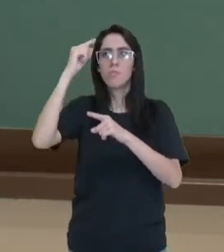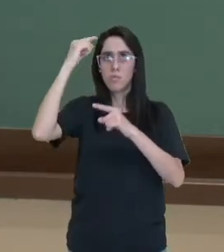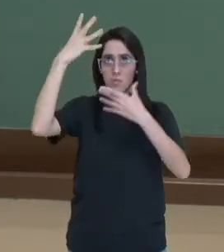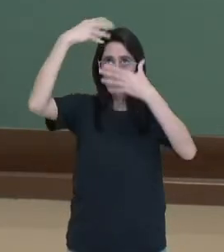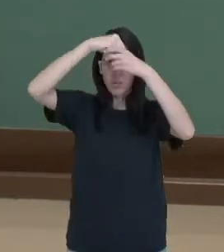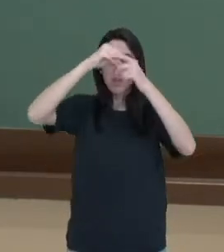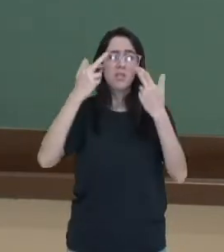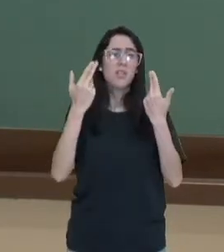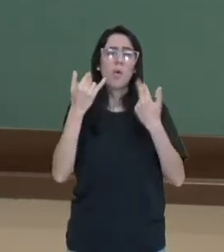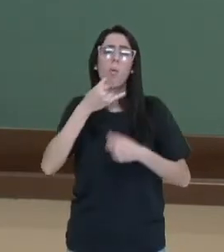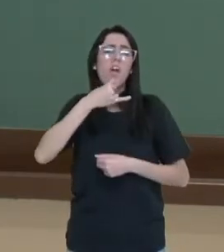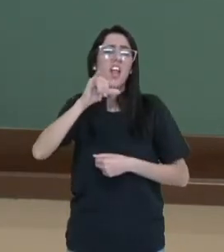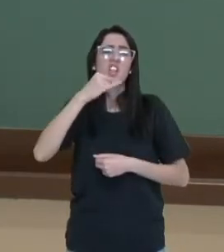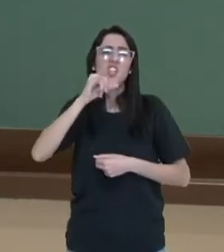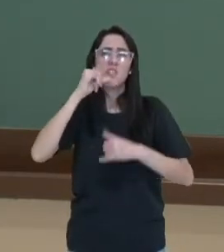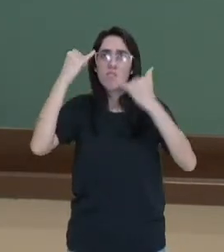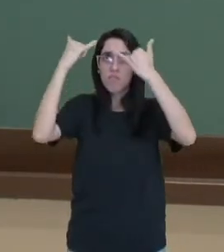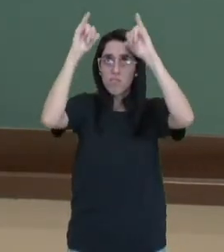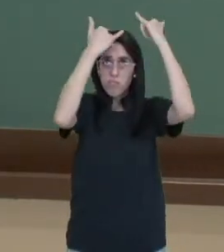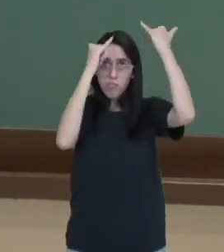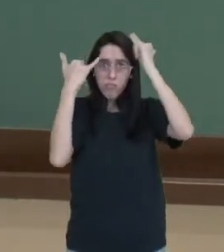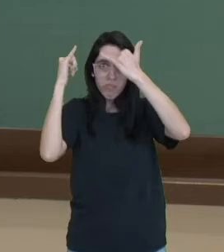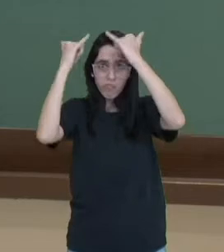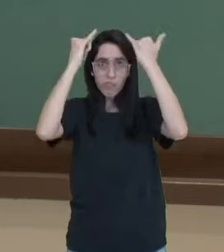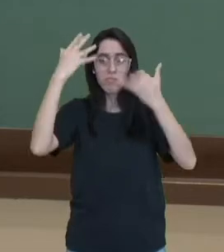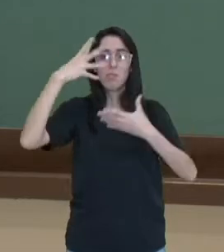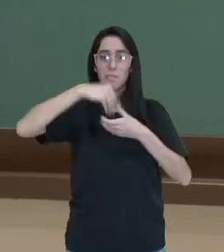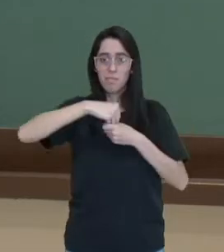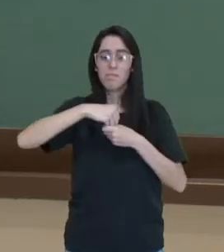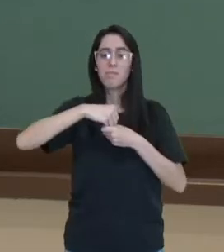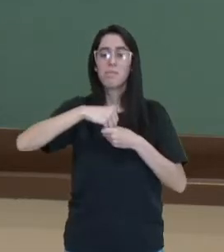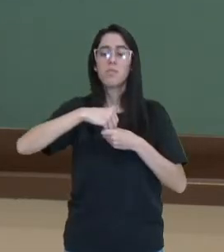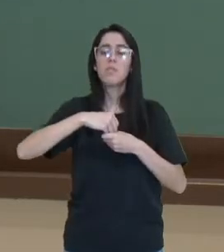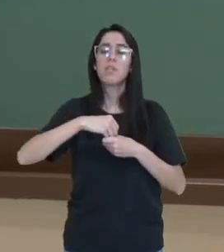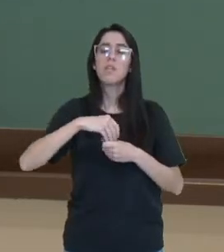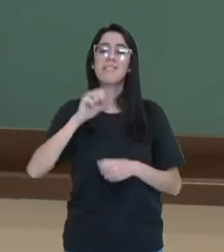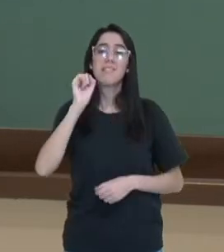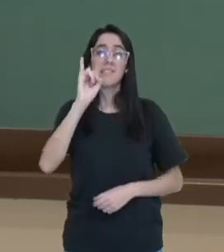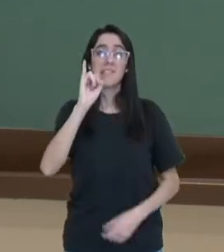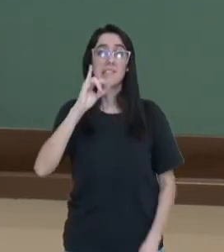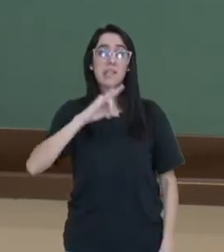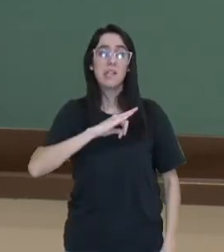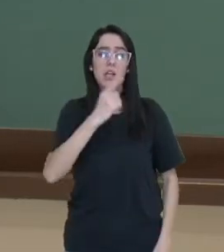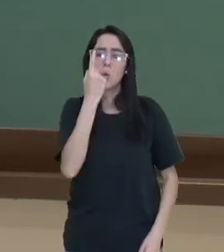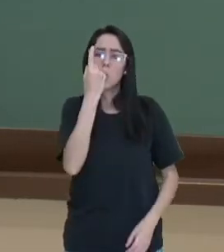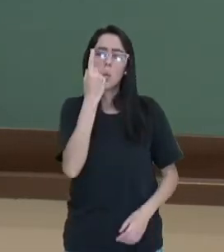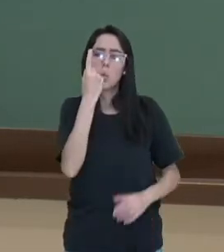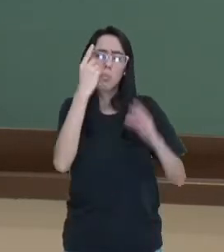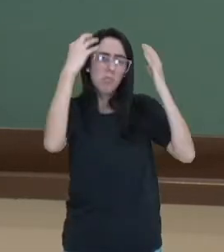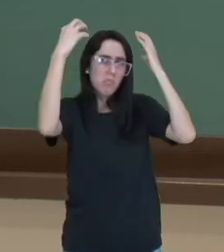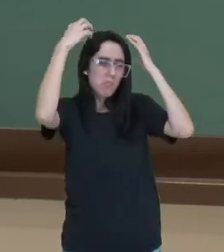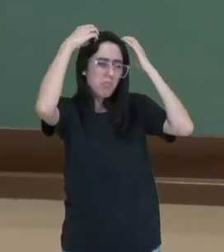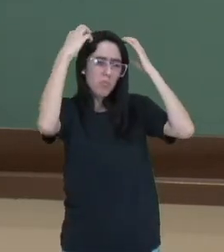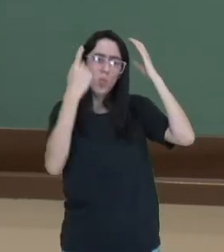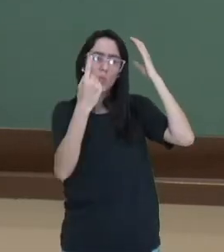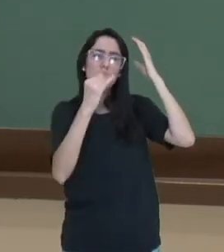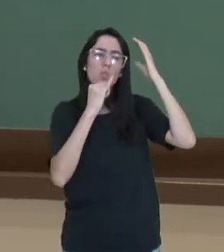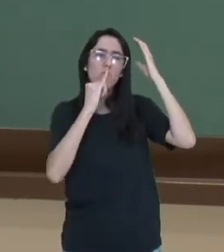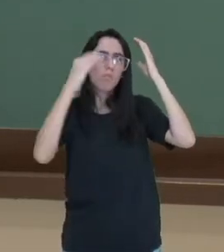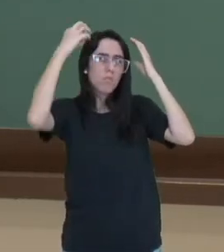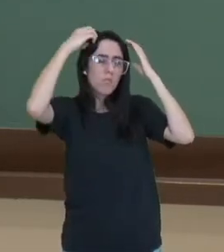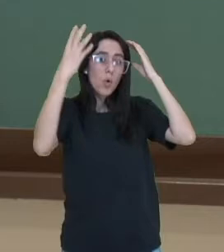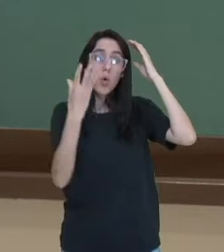elétricas passando no nosso cérebro o tempo todo. Quando eu tenho uma região que está com muita corrente